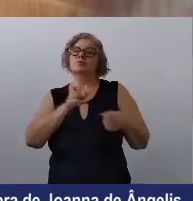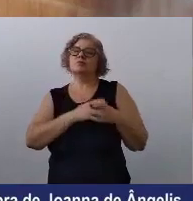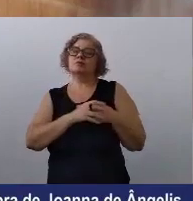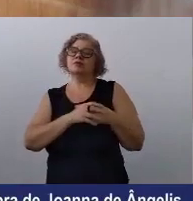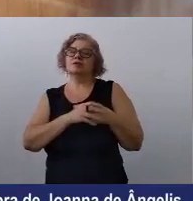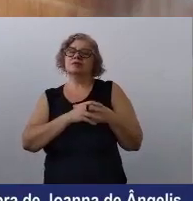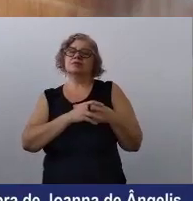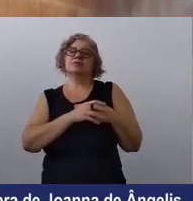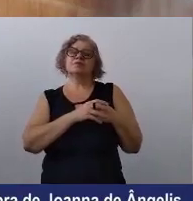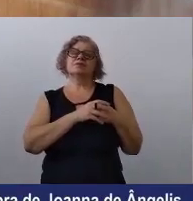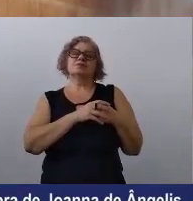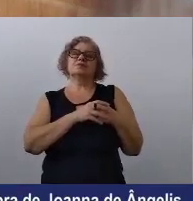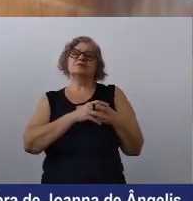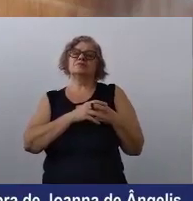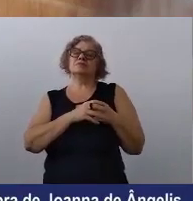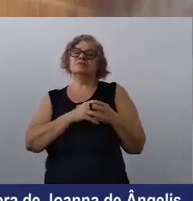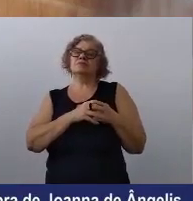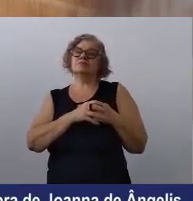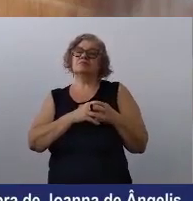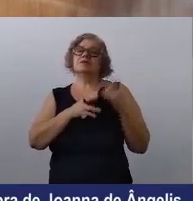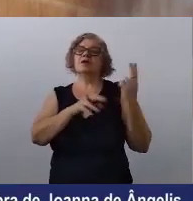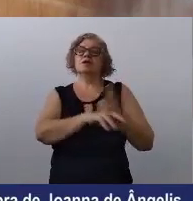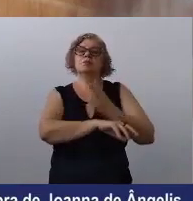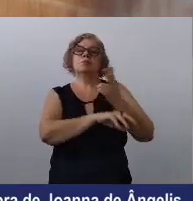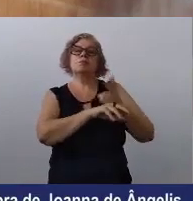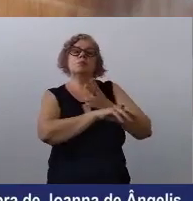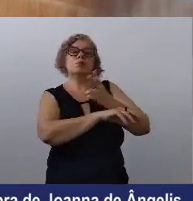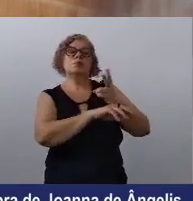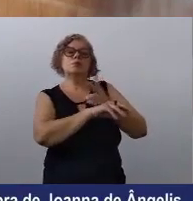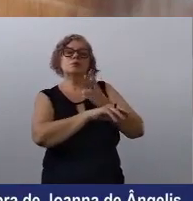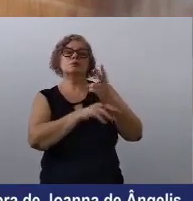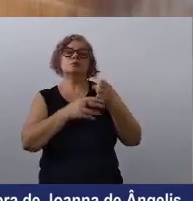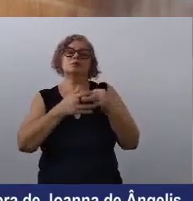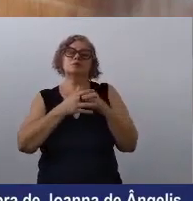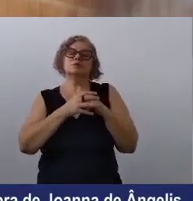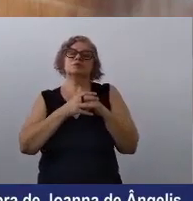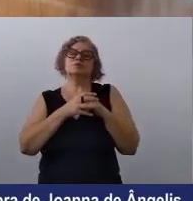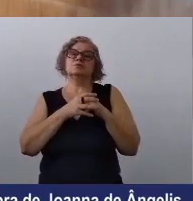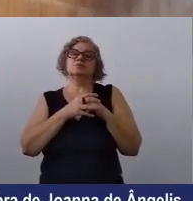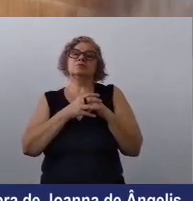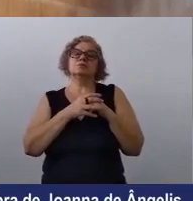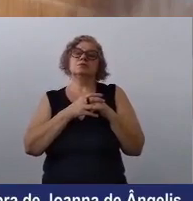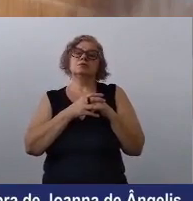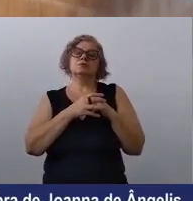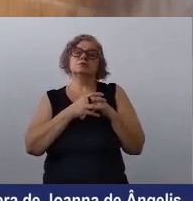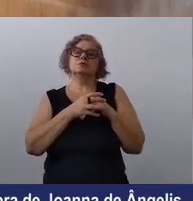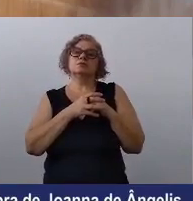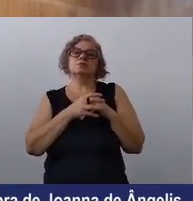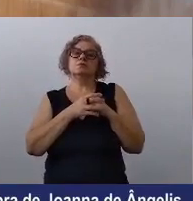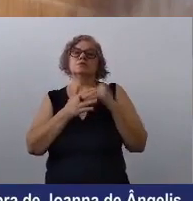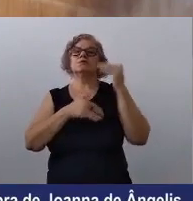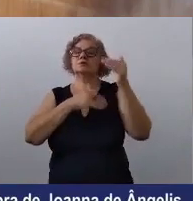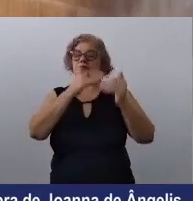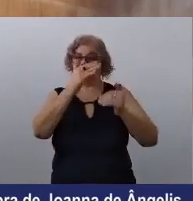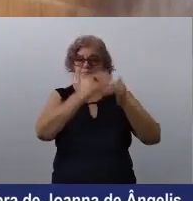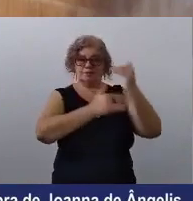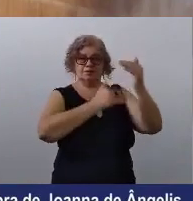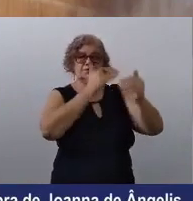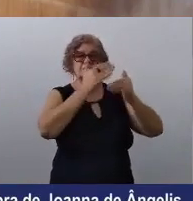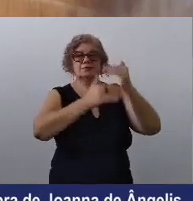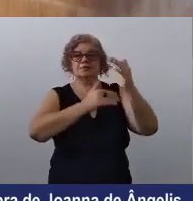e então ela busca segui-lo e passa a ser a